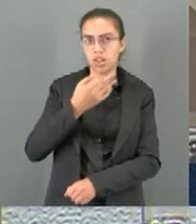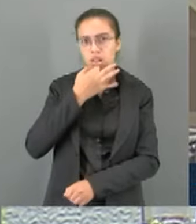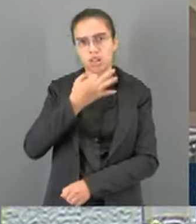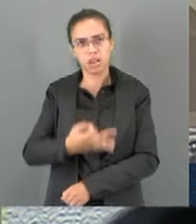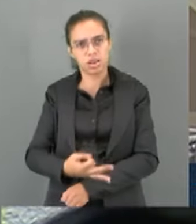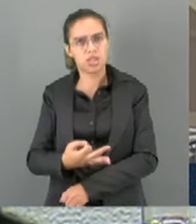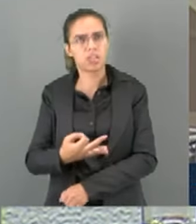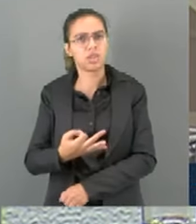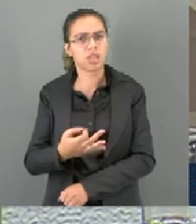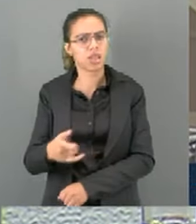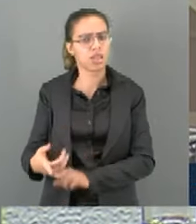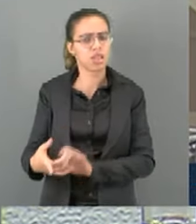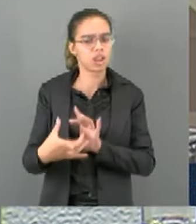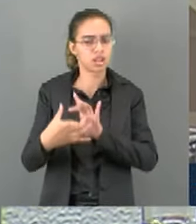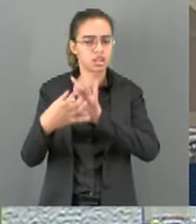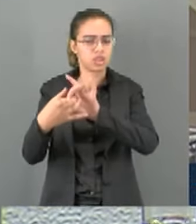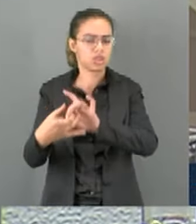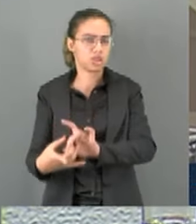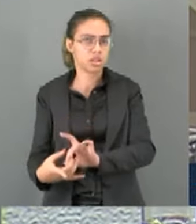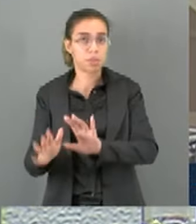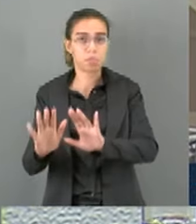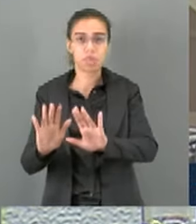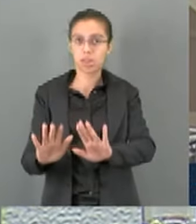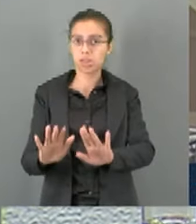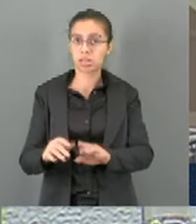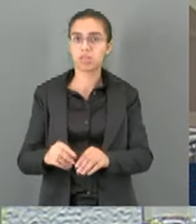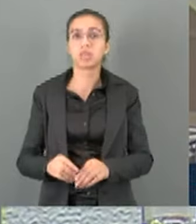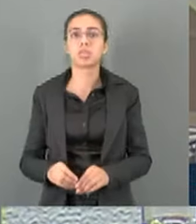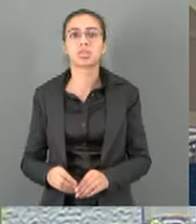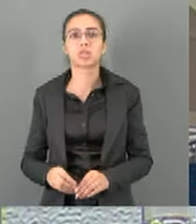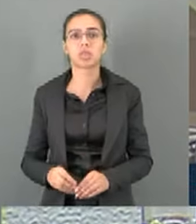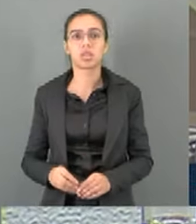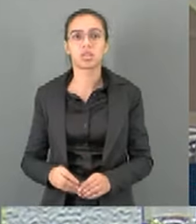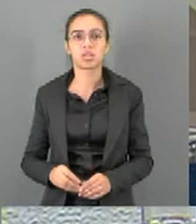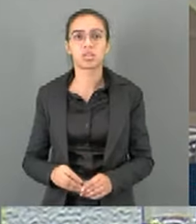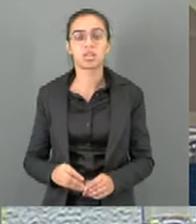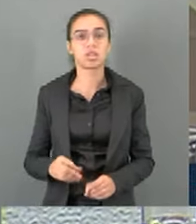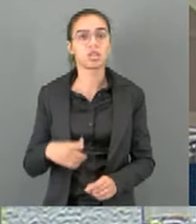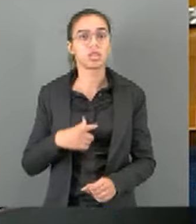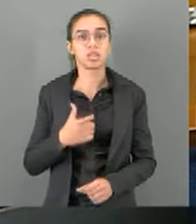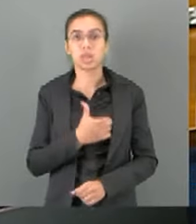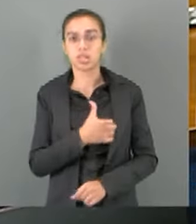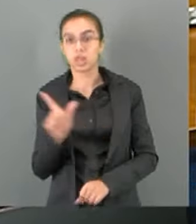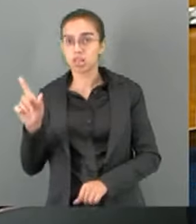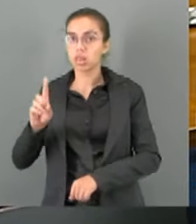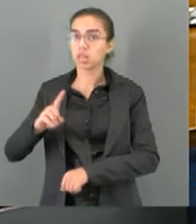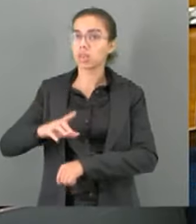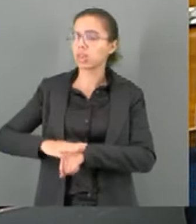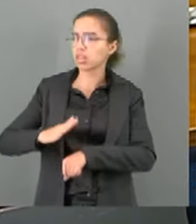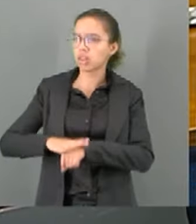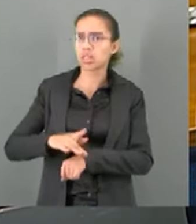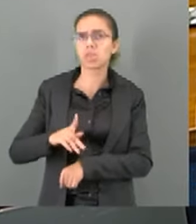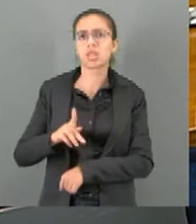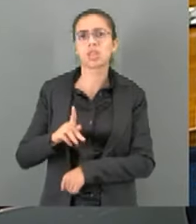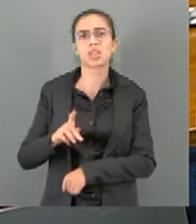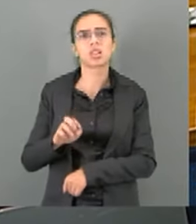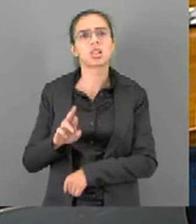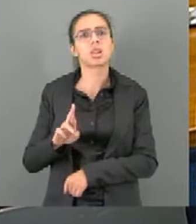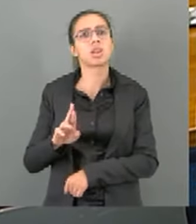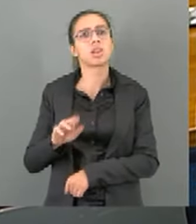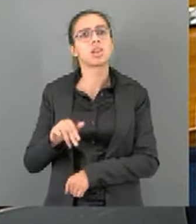figuraram, certo? Mas a gente tem uma outra operação aí, salvo engano, de Pernambuco, né? Nós temos